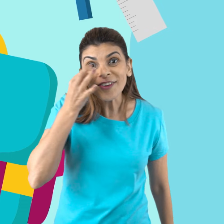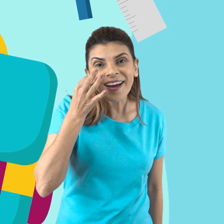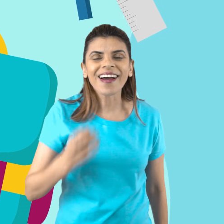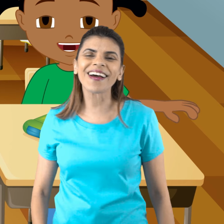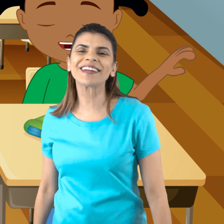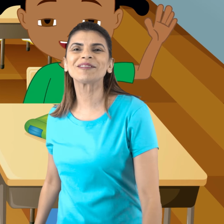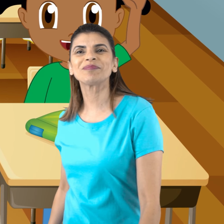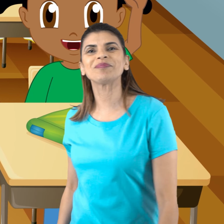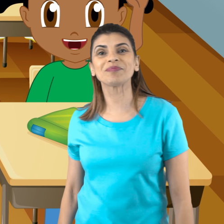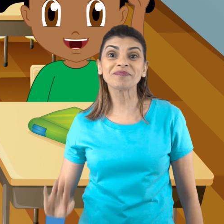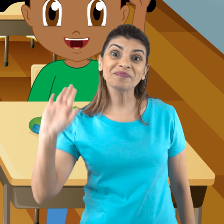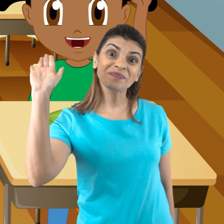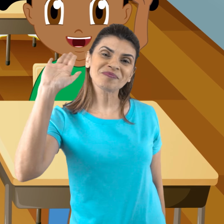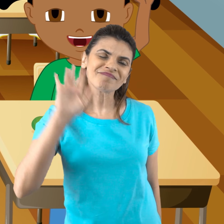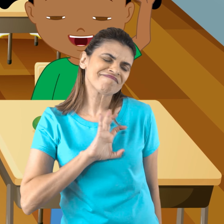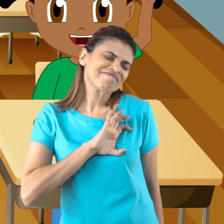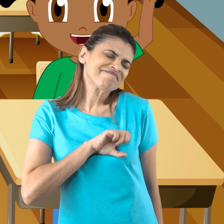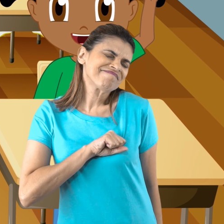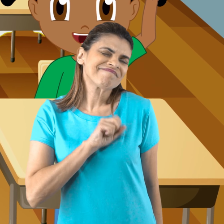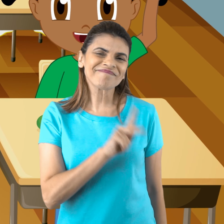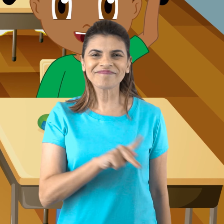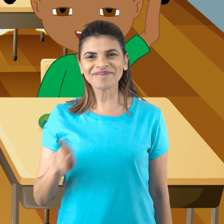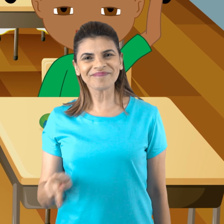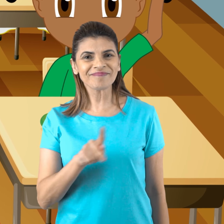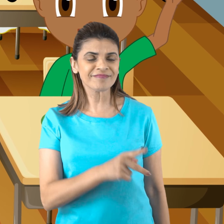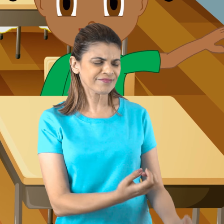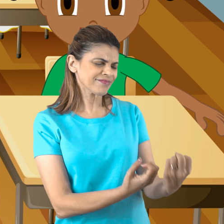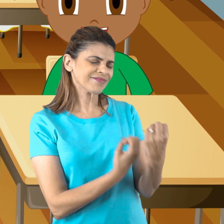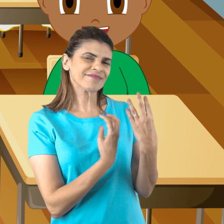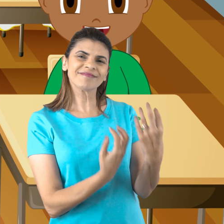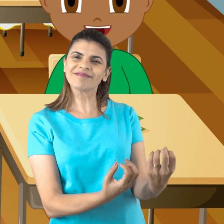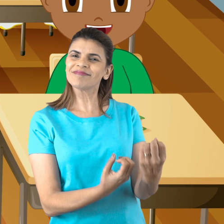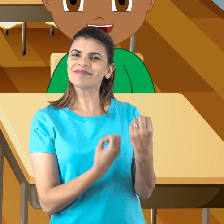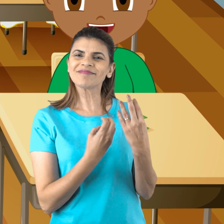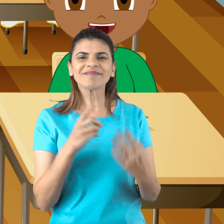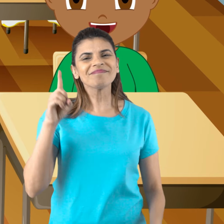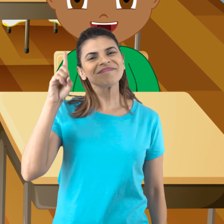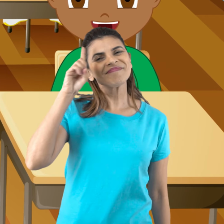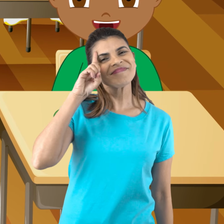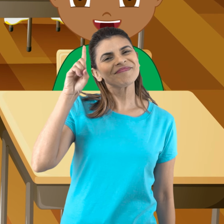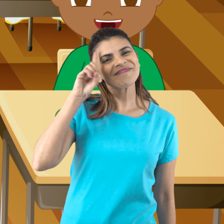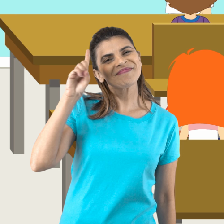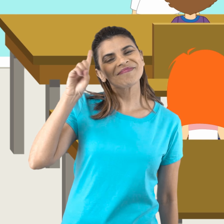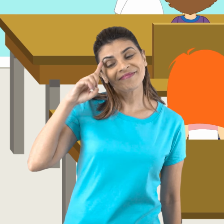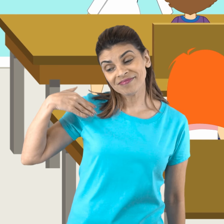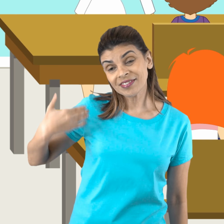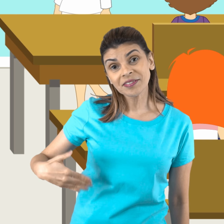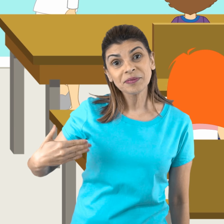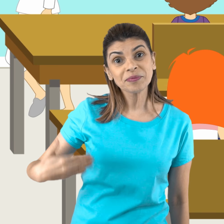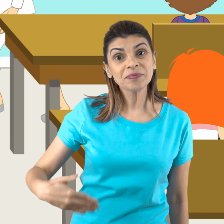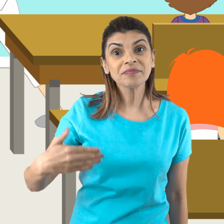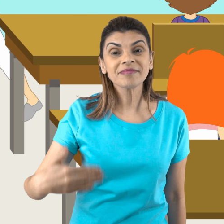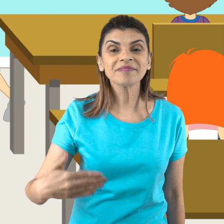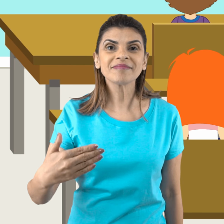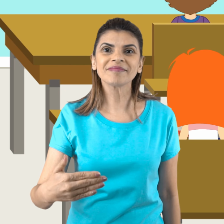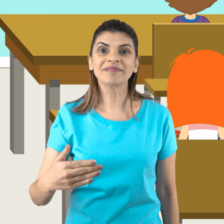começar eu amo a minha professora que me ensina a lição de todo dia